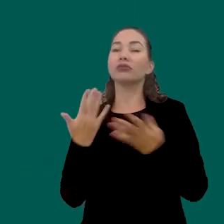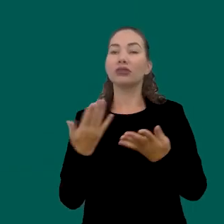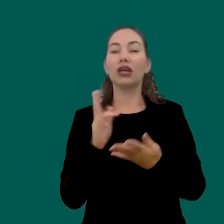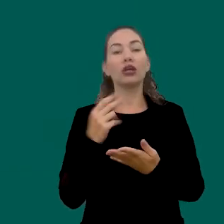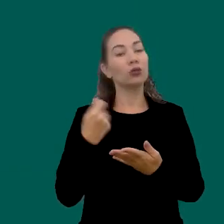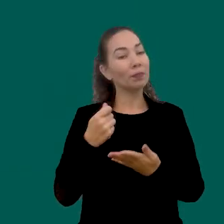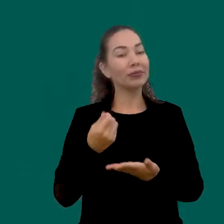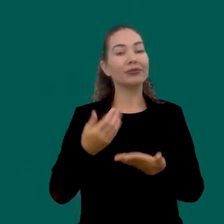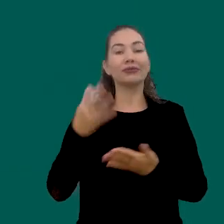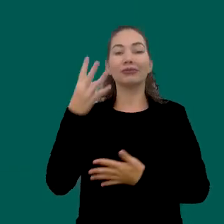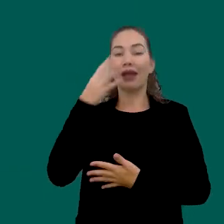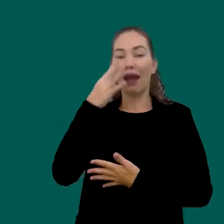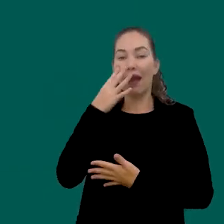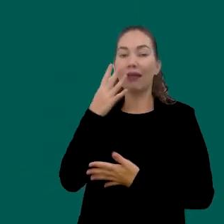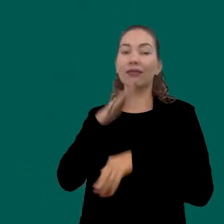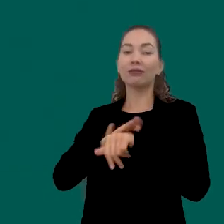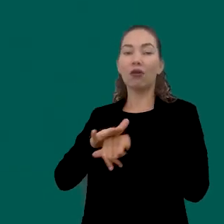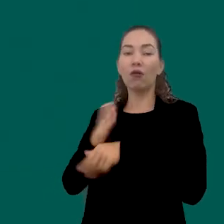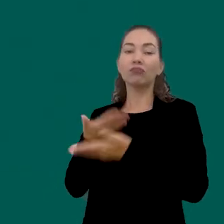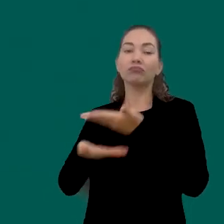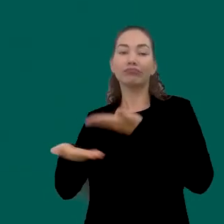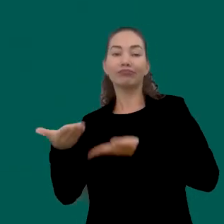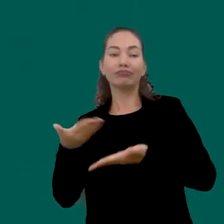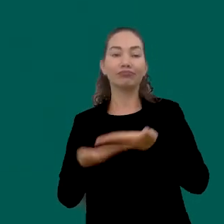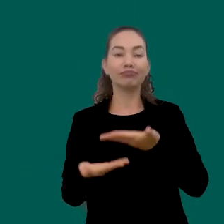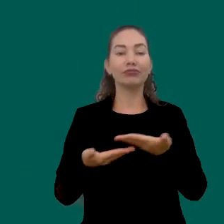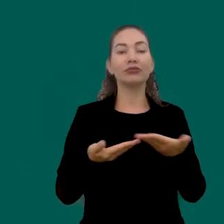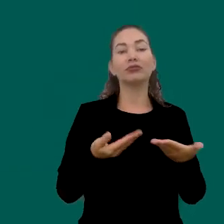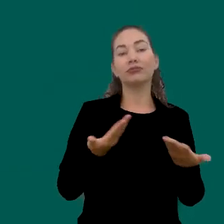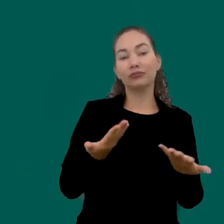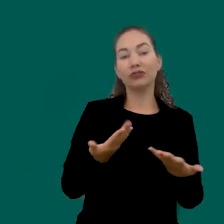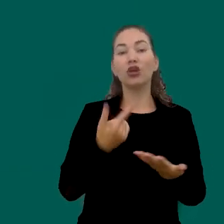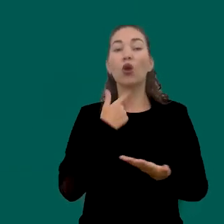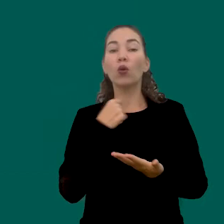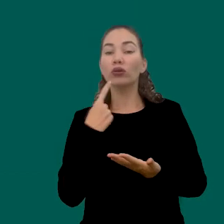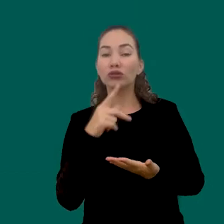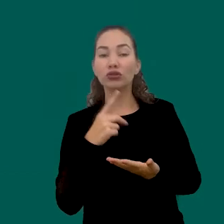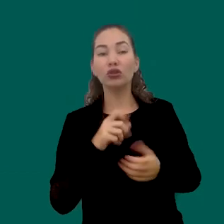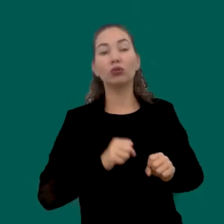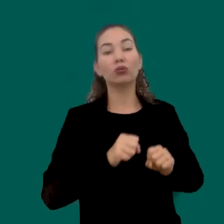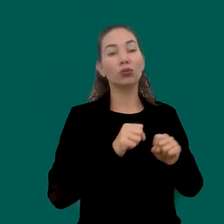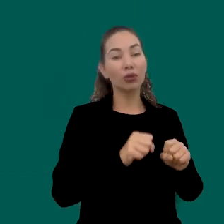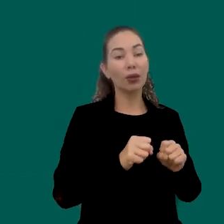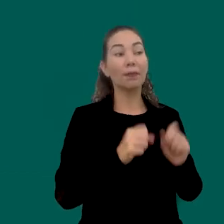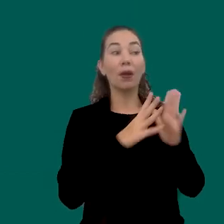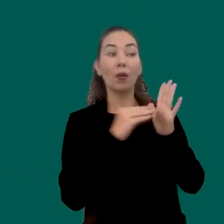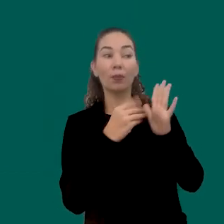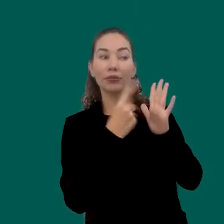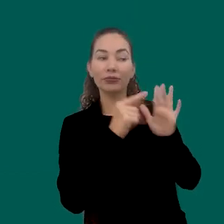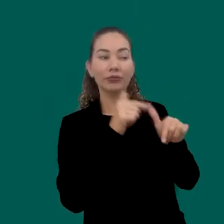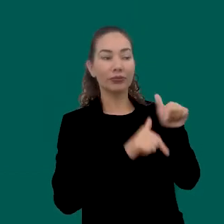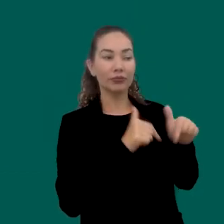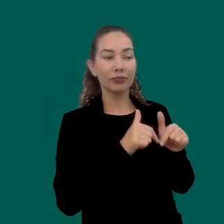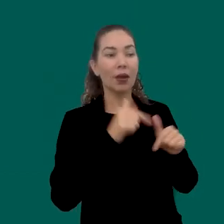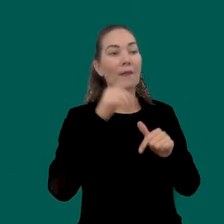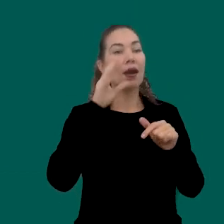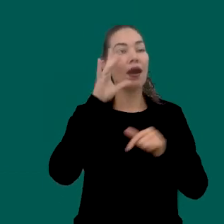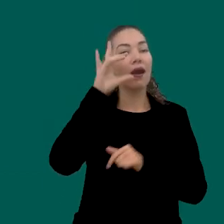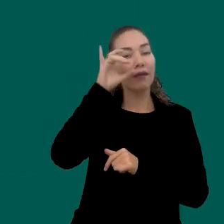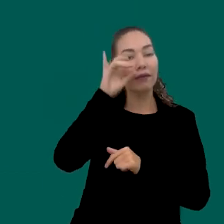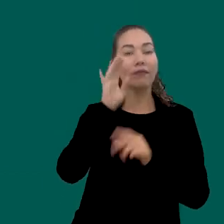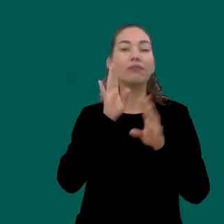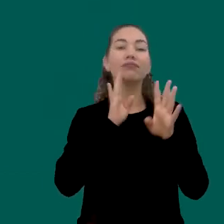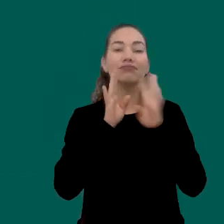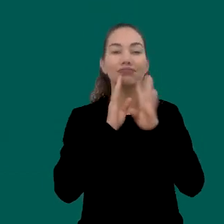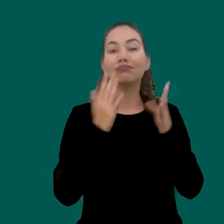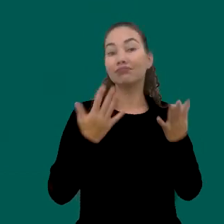dar essa atenção para eles. Uns vêm dizer, me espelho muito em ti, eu tenho um supermercado pequeno, me espelho muito no trabalho que tu faz no Instagram, no